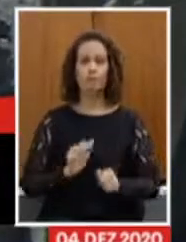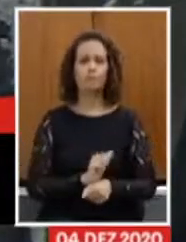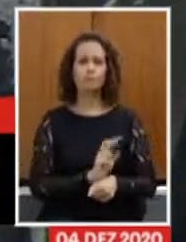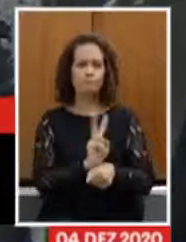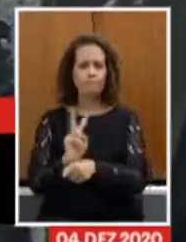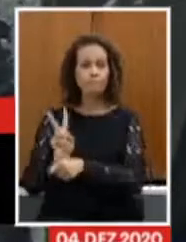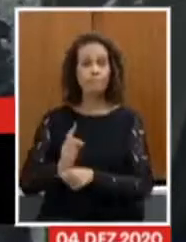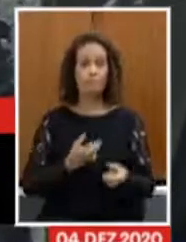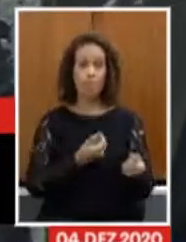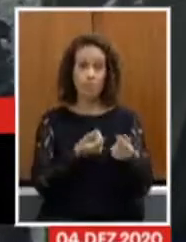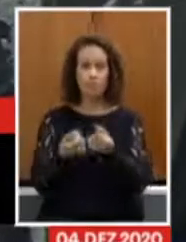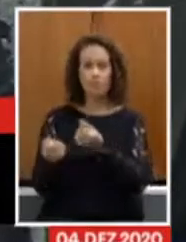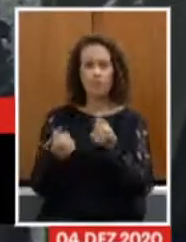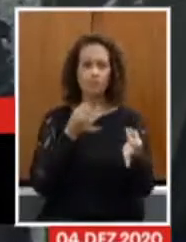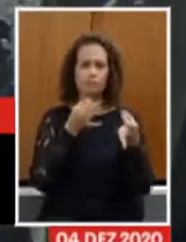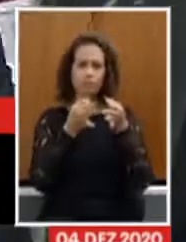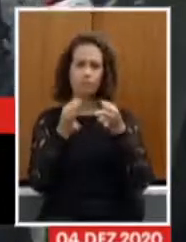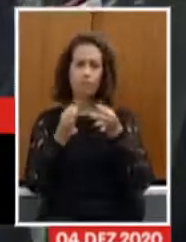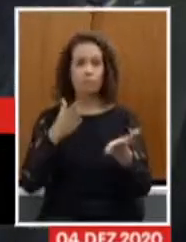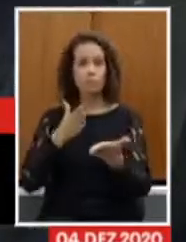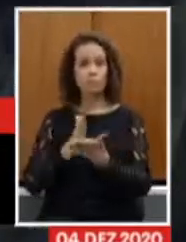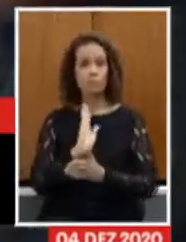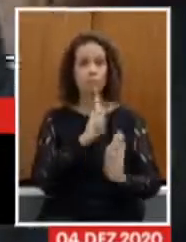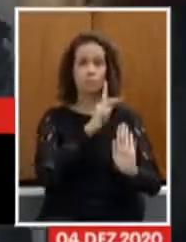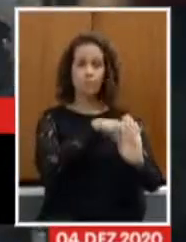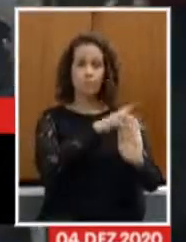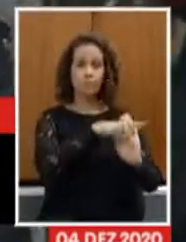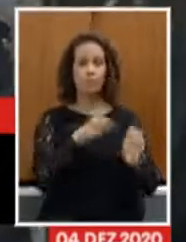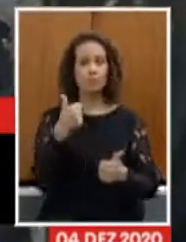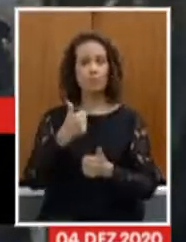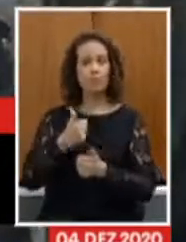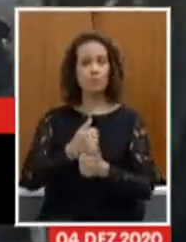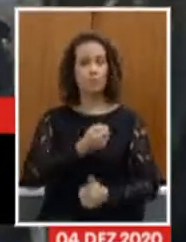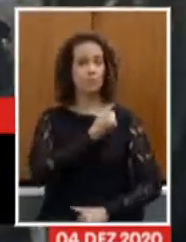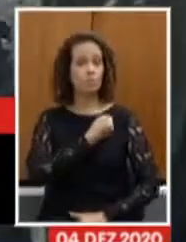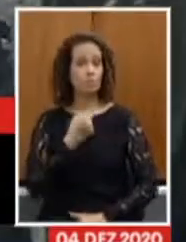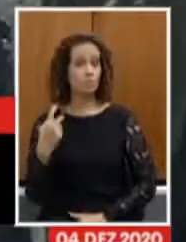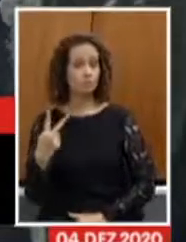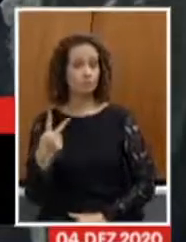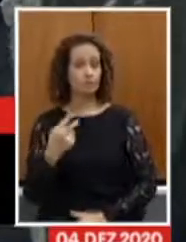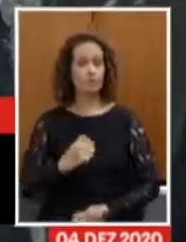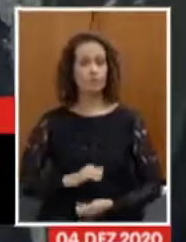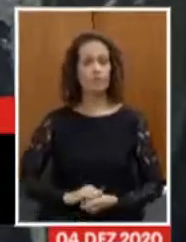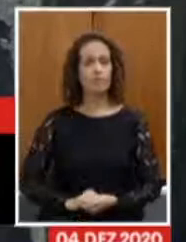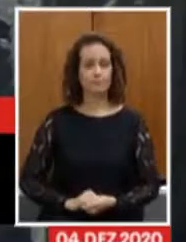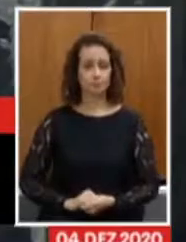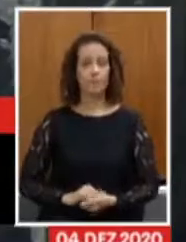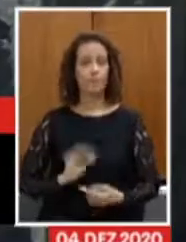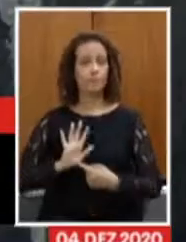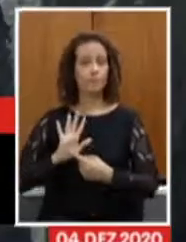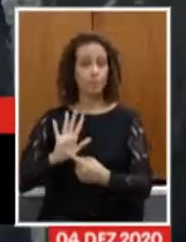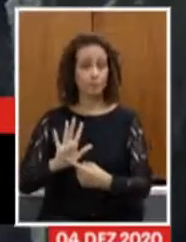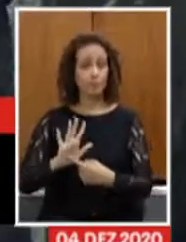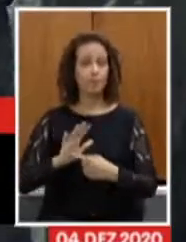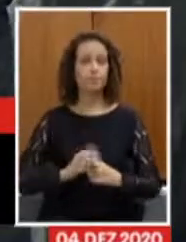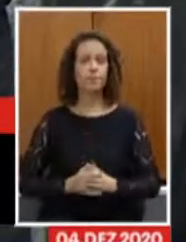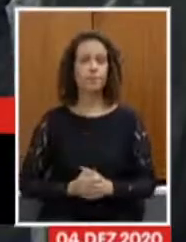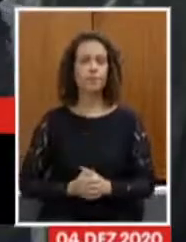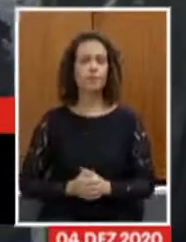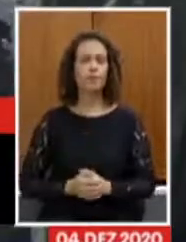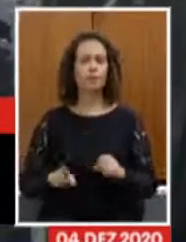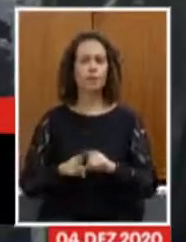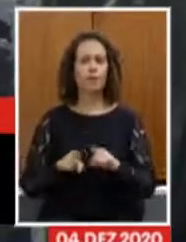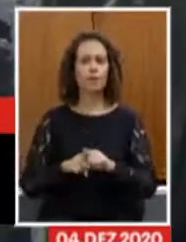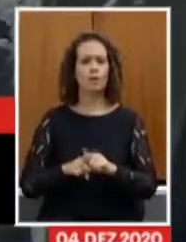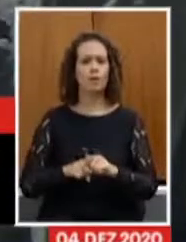Financeira opinou pela aprovação do projeto na forma do substitutivo número 2. Que apresentou, e pela